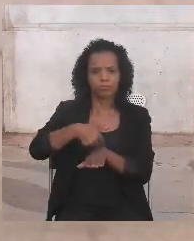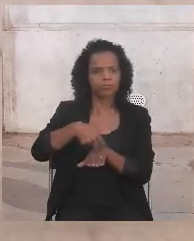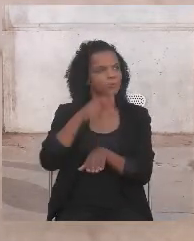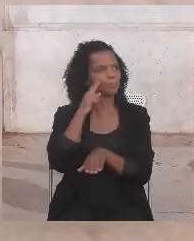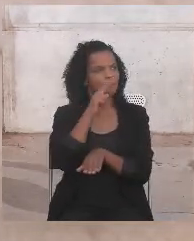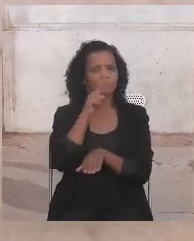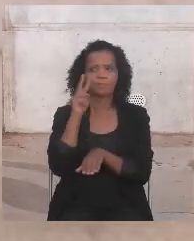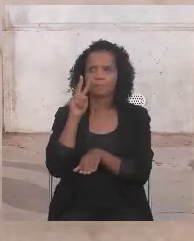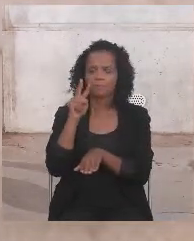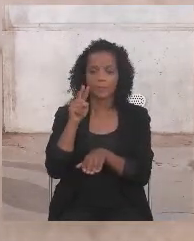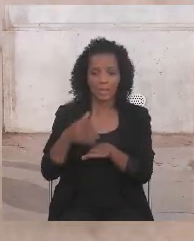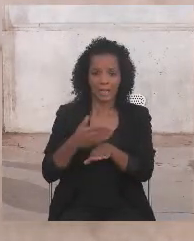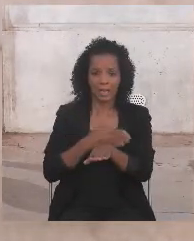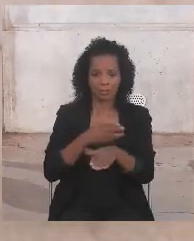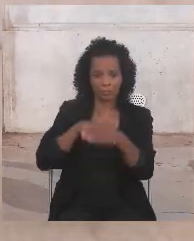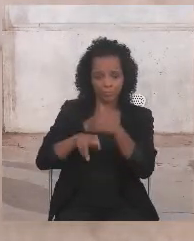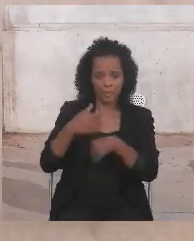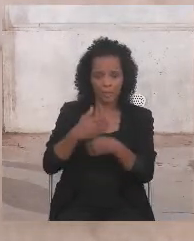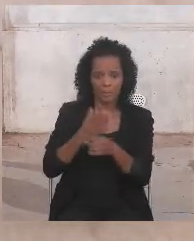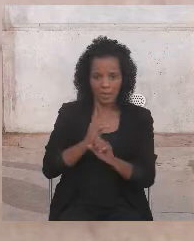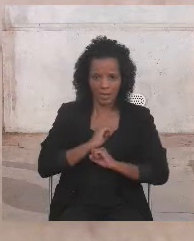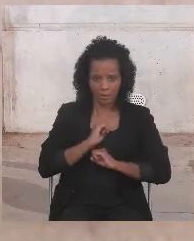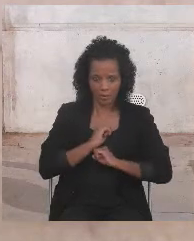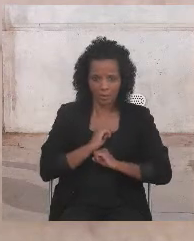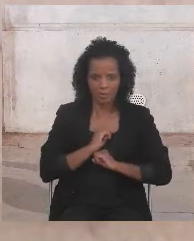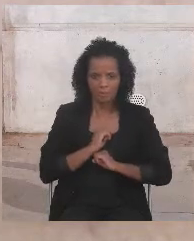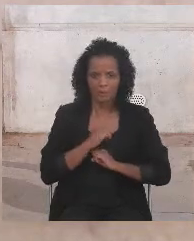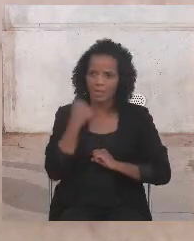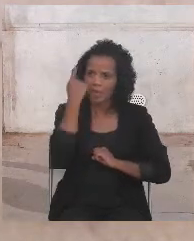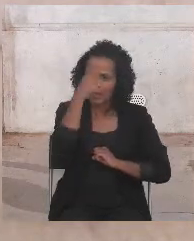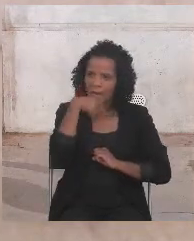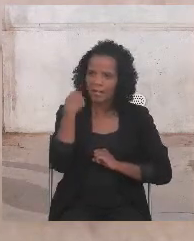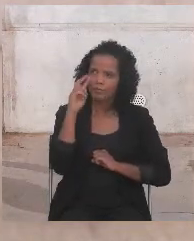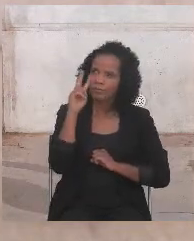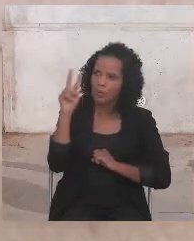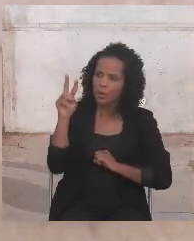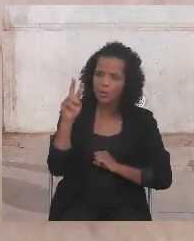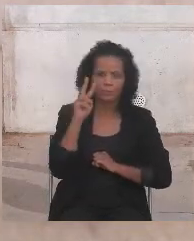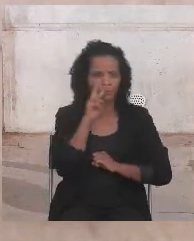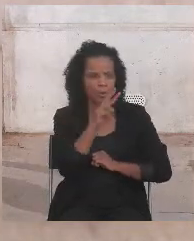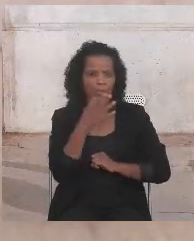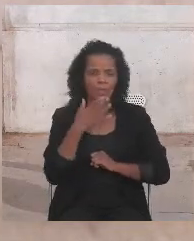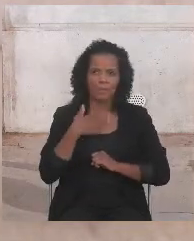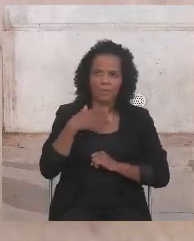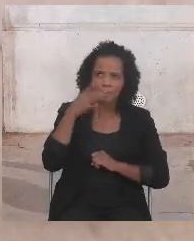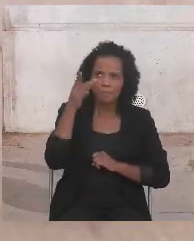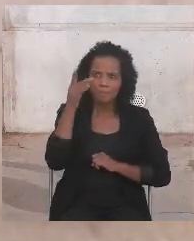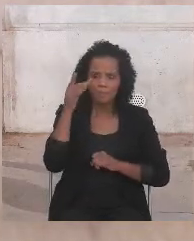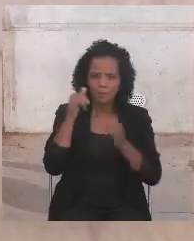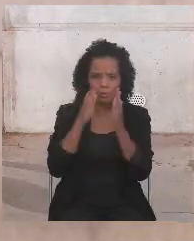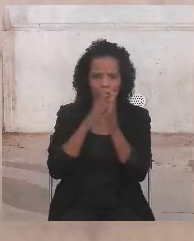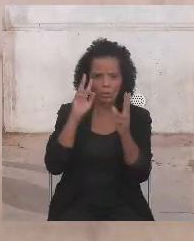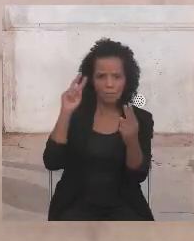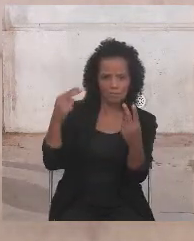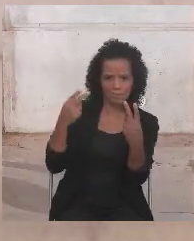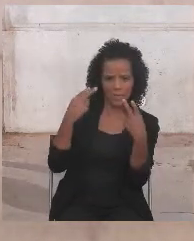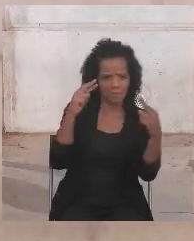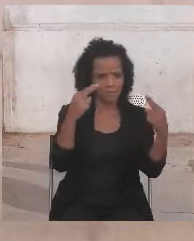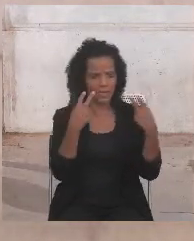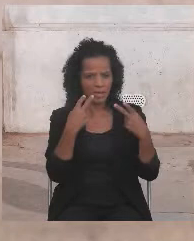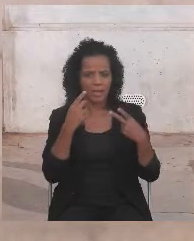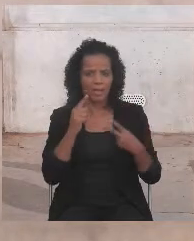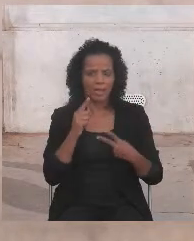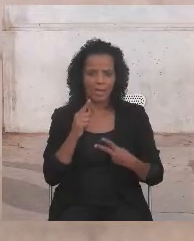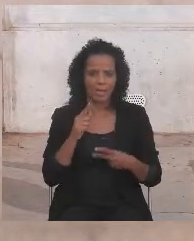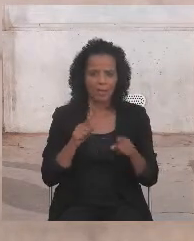para entrar no meu gabinete e aquelas caras, todas me fixavam o olhar. Era o